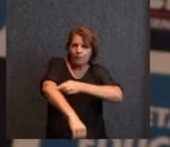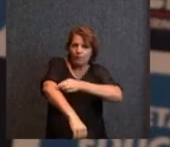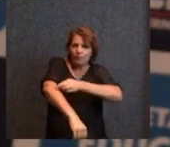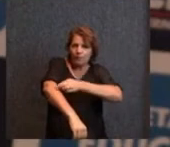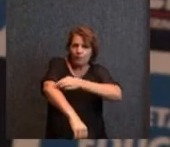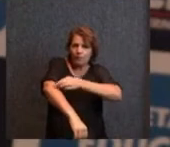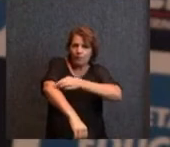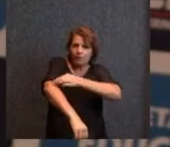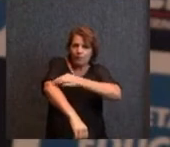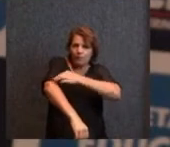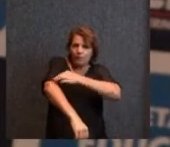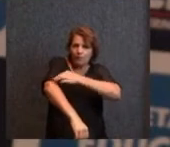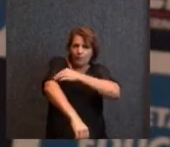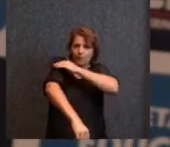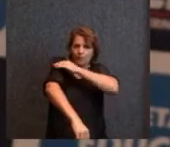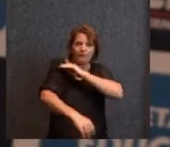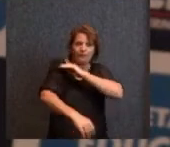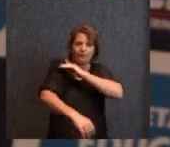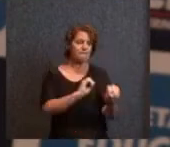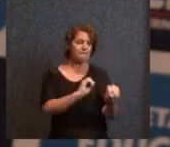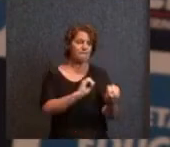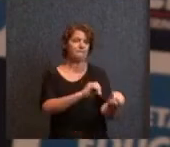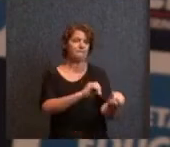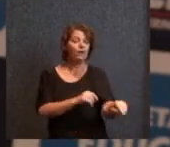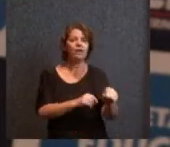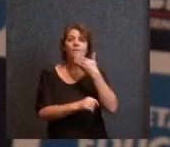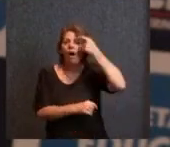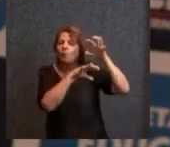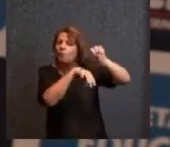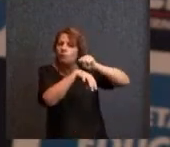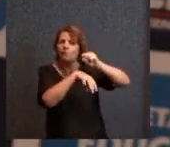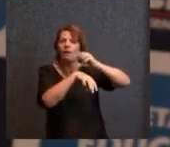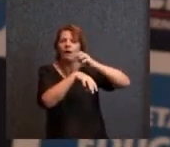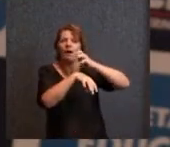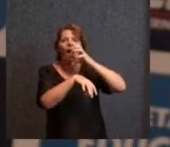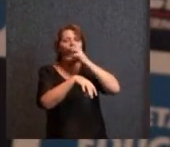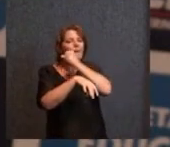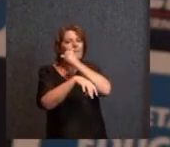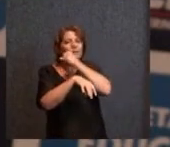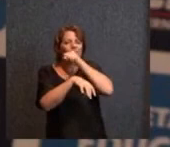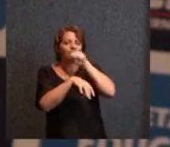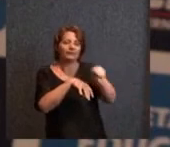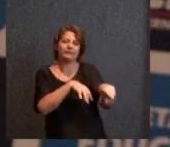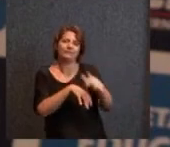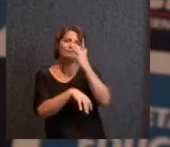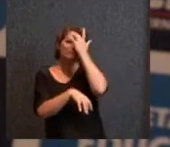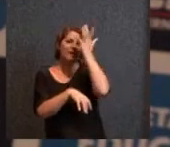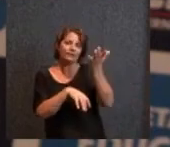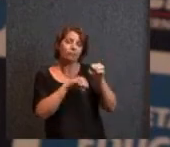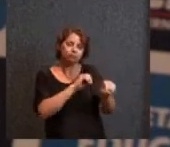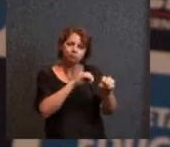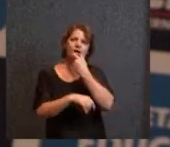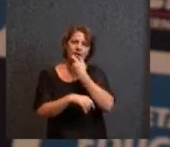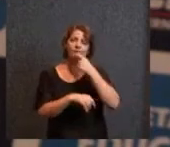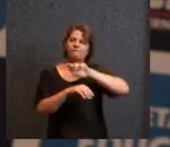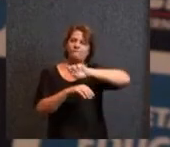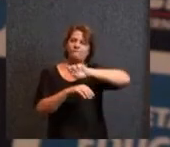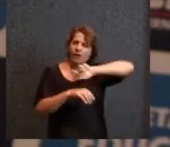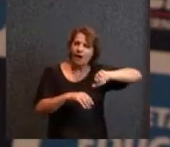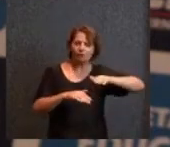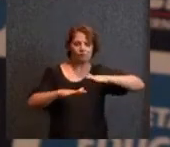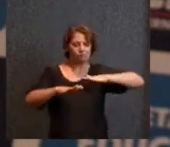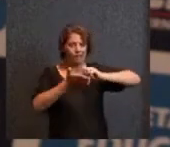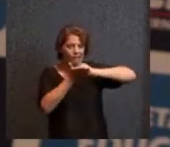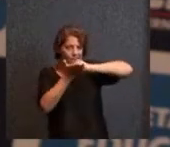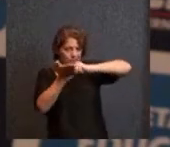favorece a absorção desse conhecimento com muito mais facilidade. E várias outras ações, o